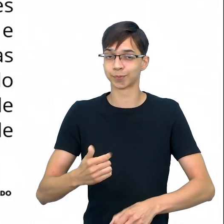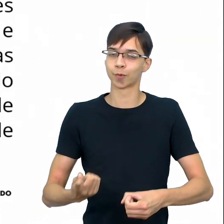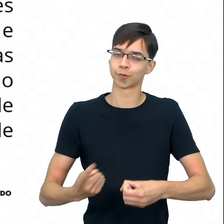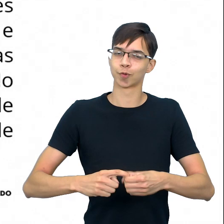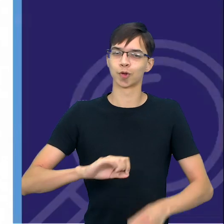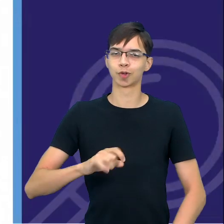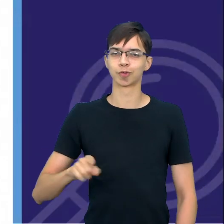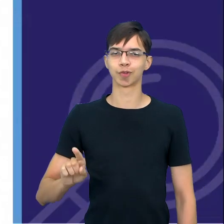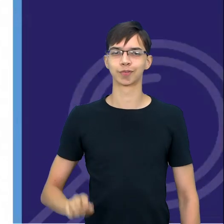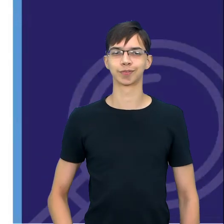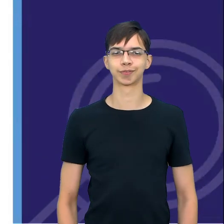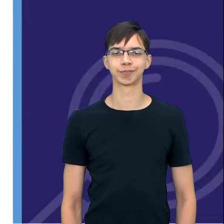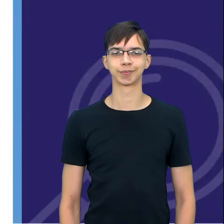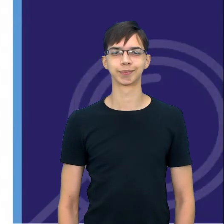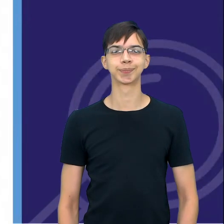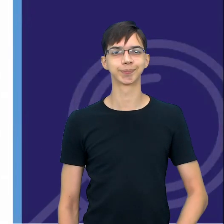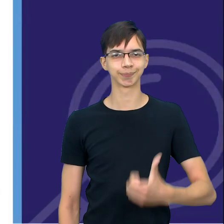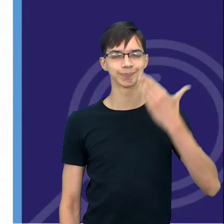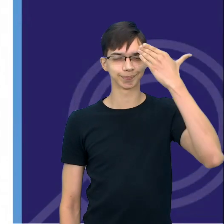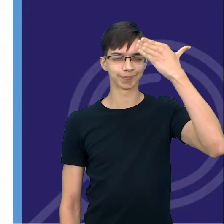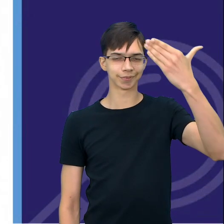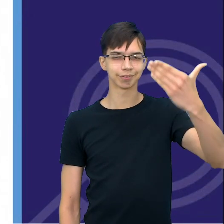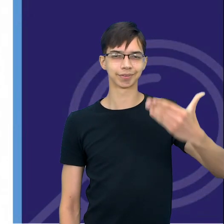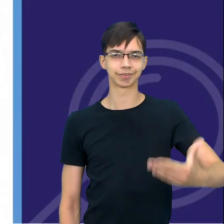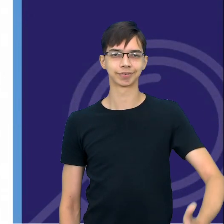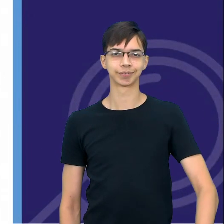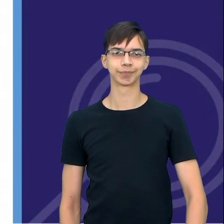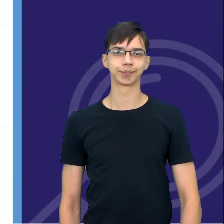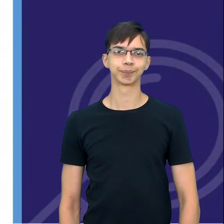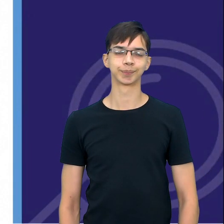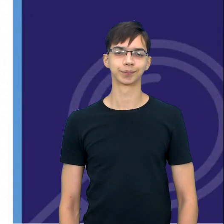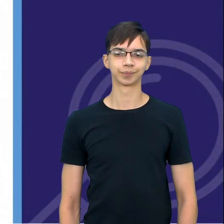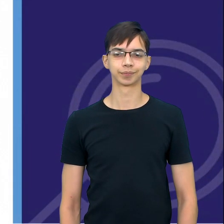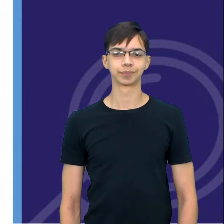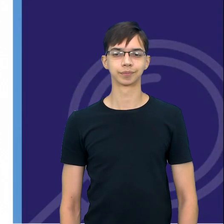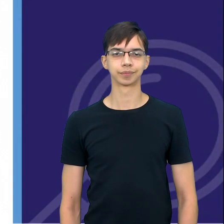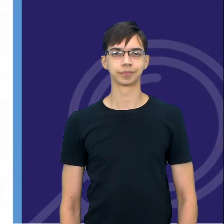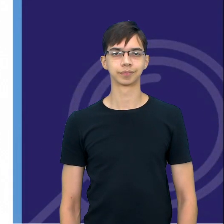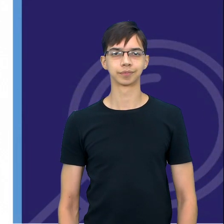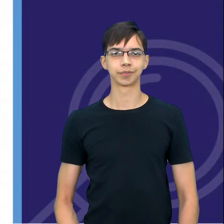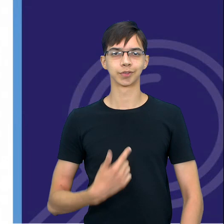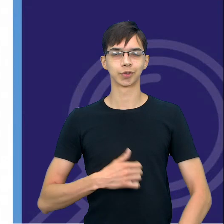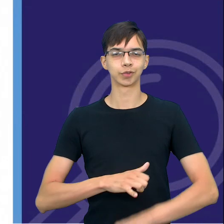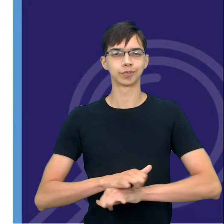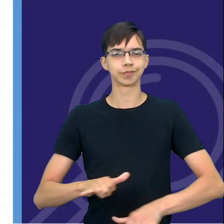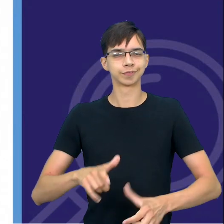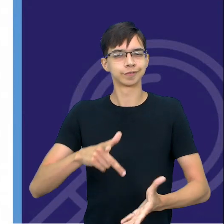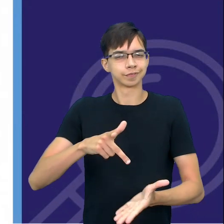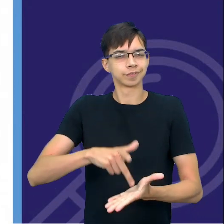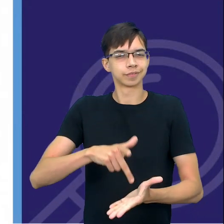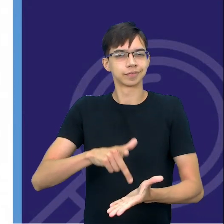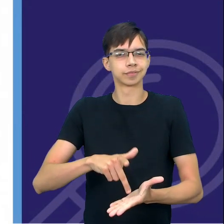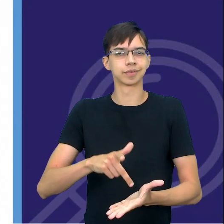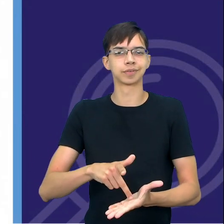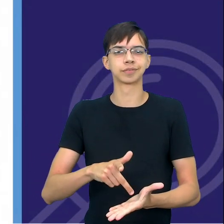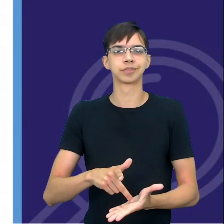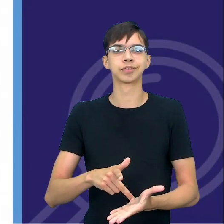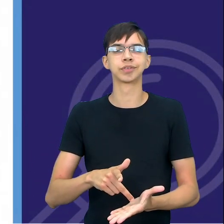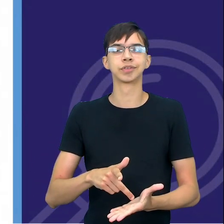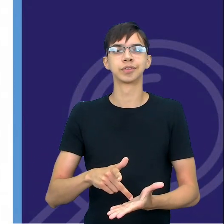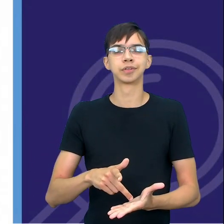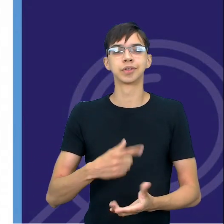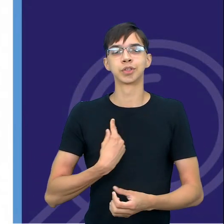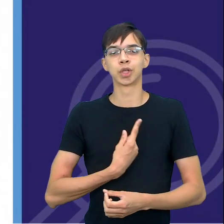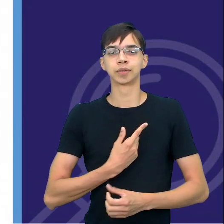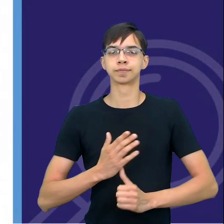João. Obrigado, André. Então, gente, eu confesso que quando nós separamos as habilidades para discutir, eu